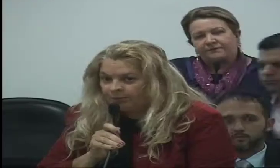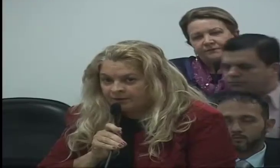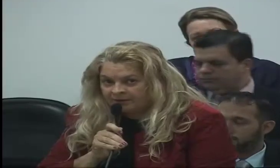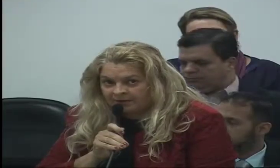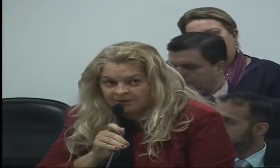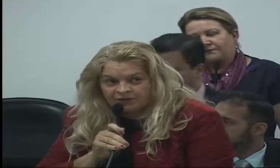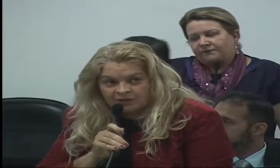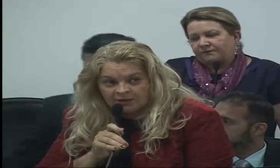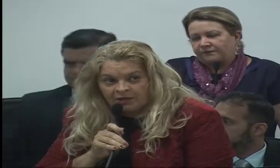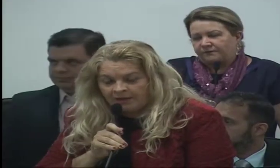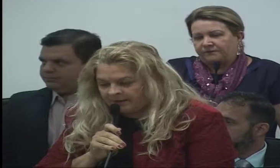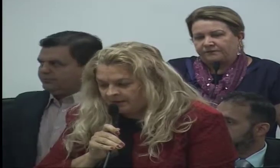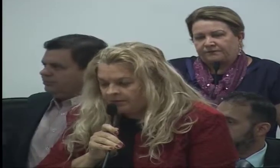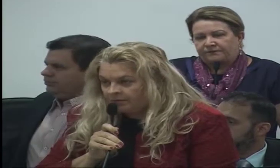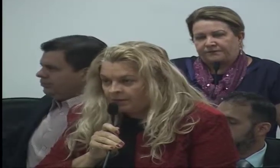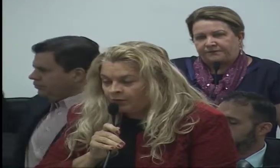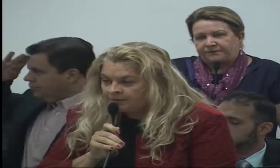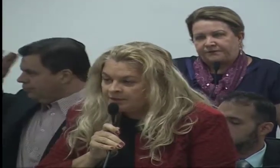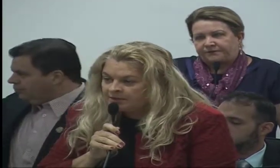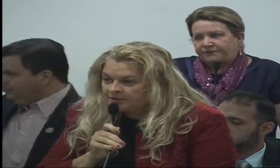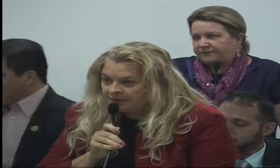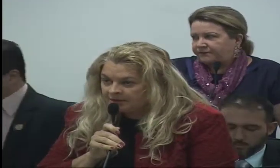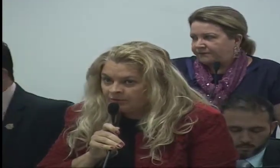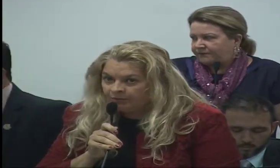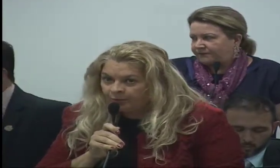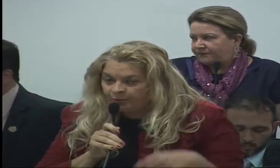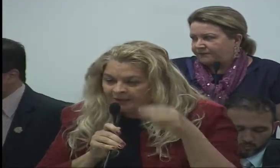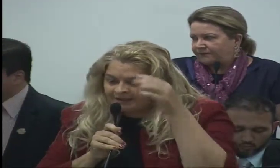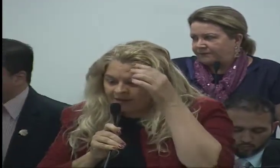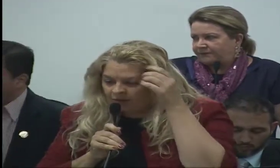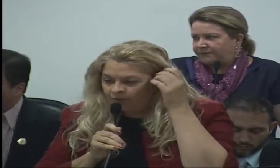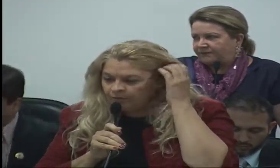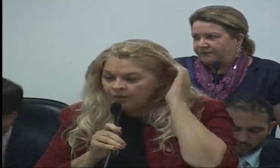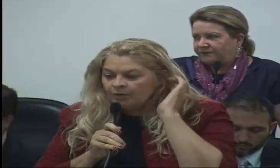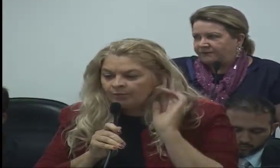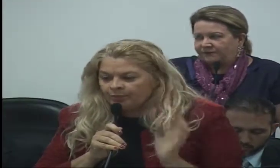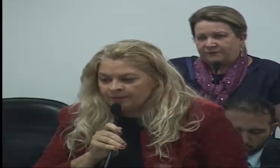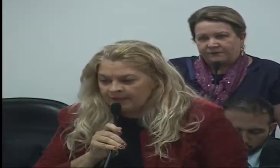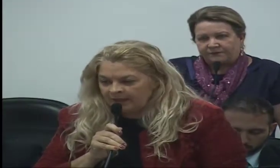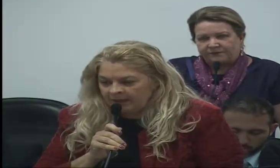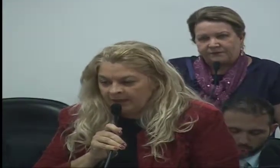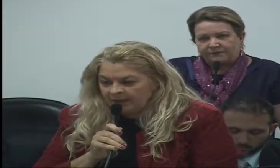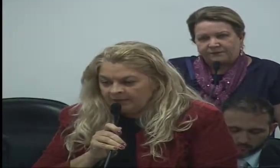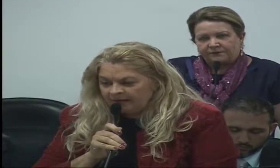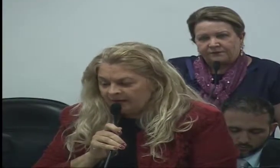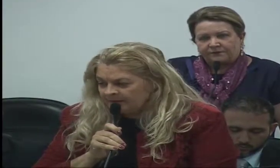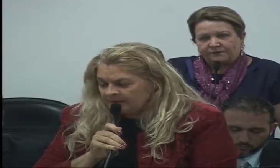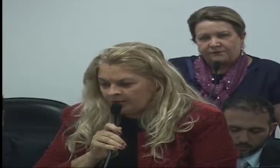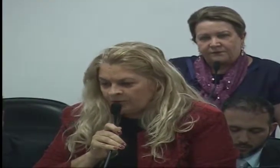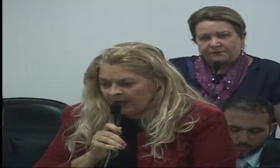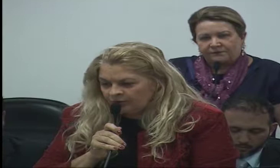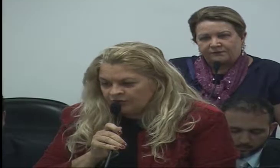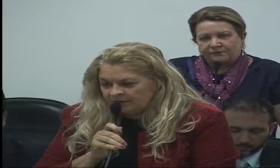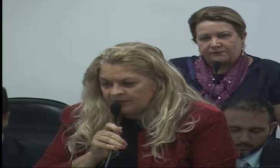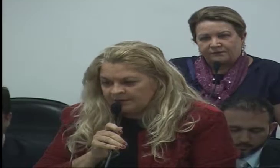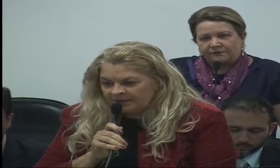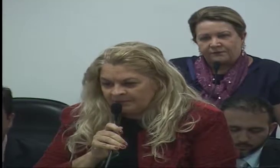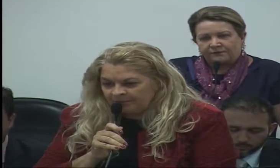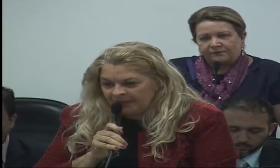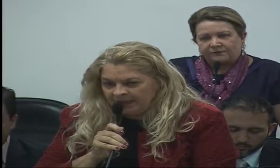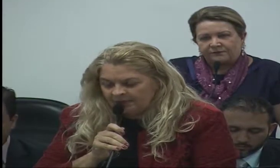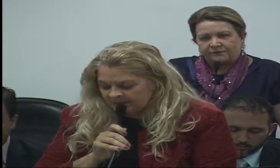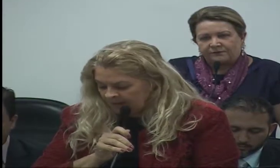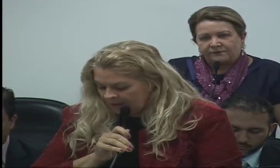é importante na questão da conscientização da população. Por quê? Tem a questão do raio-x,